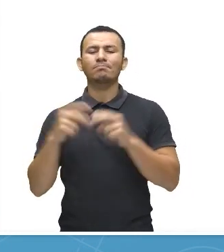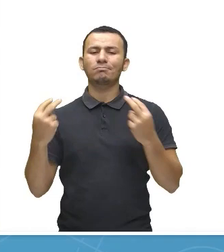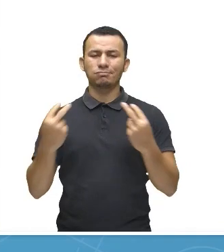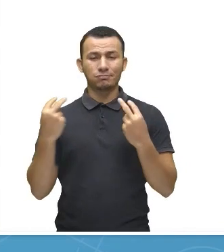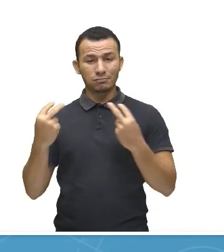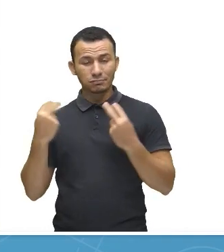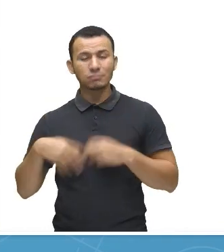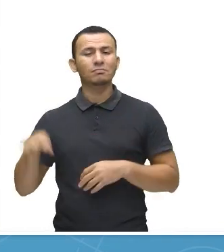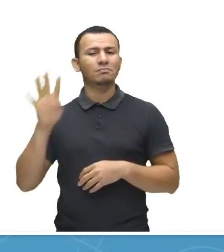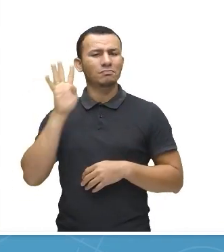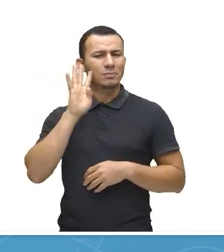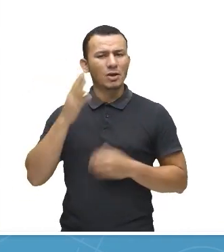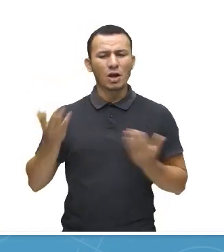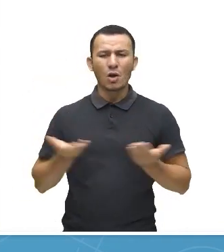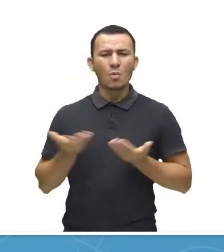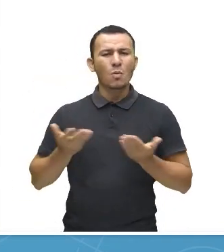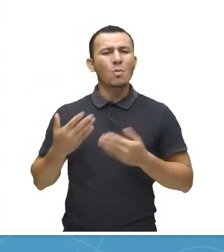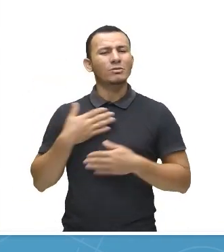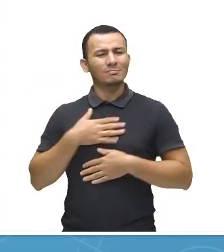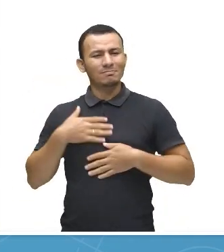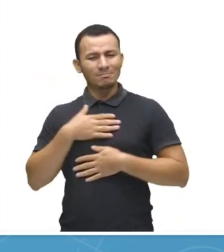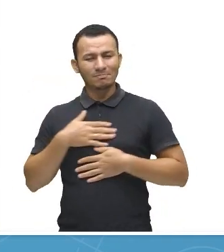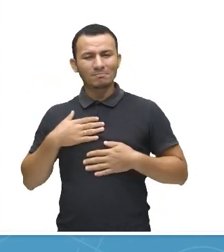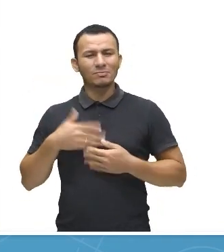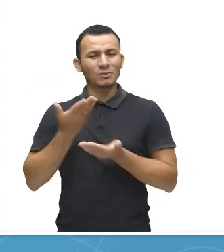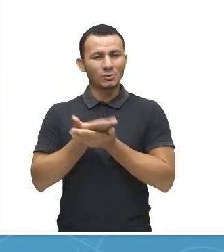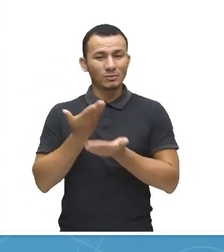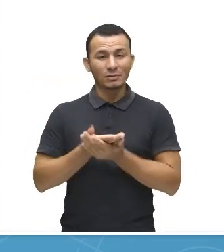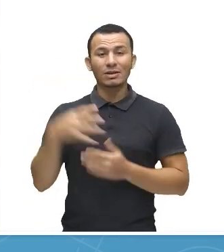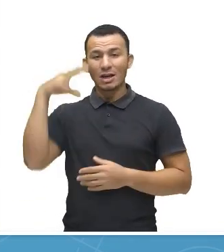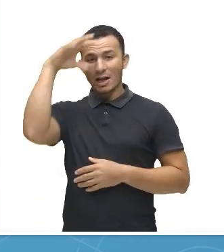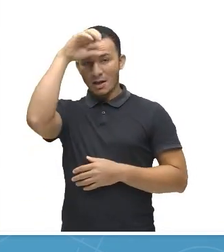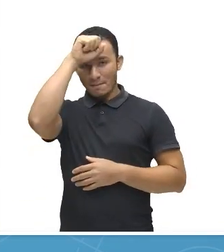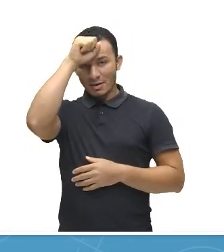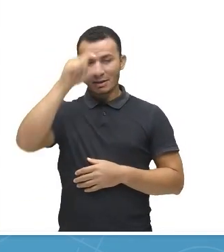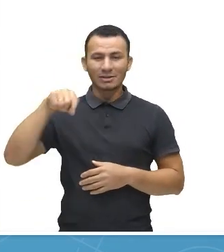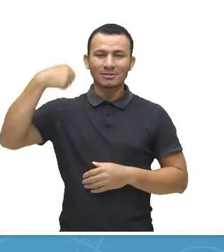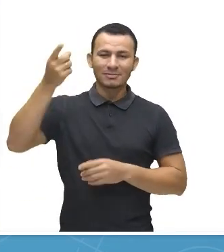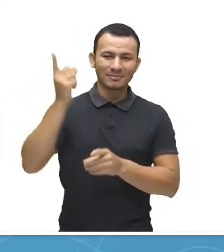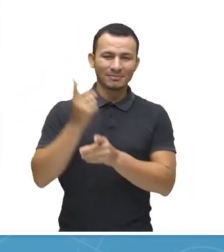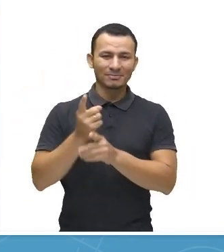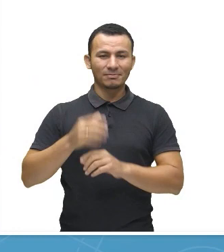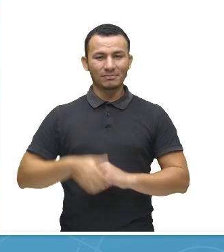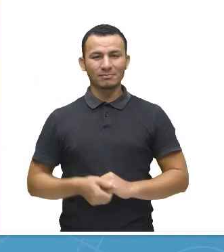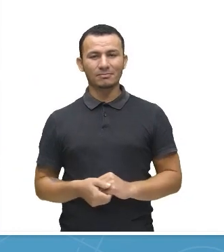Foi ótimo estar aqui com vocês. Conhecimento é tudo, não esqueçam e até a próxima.